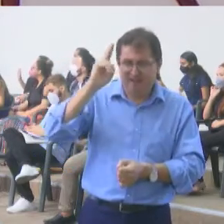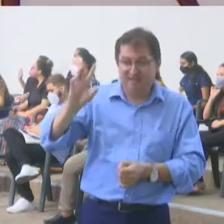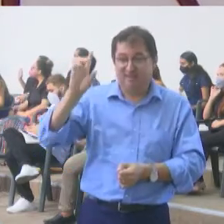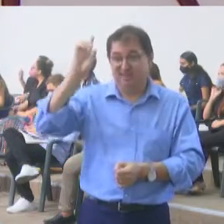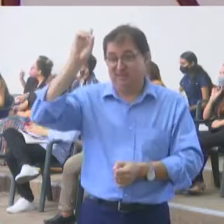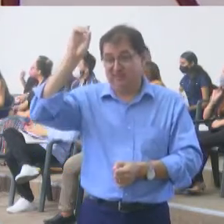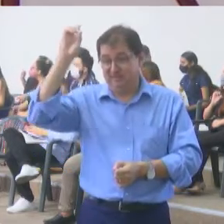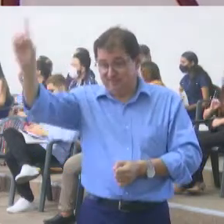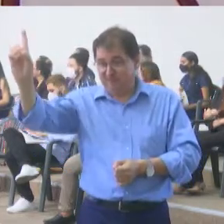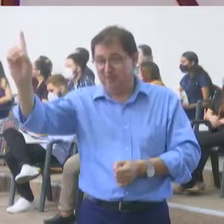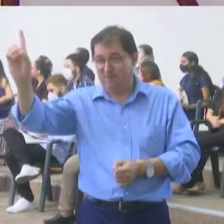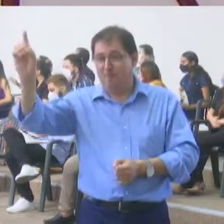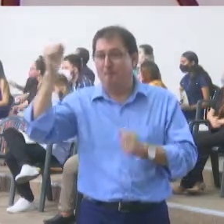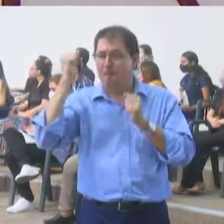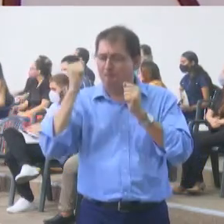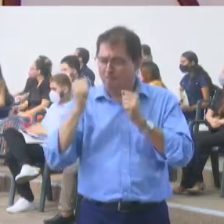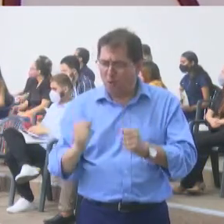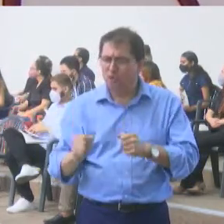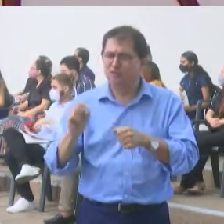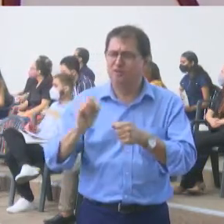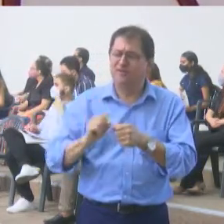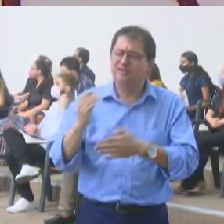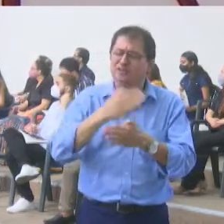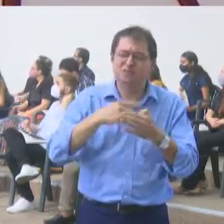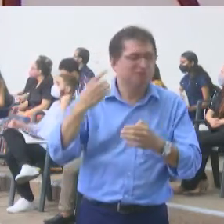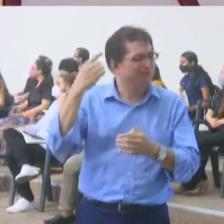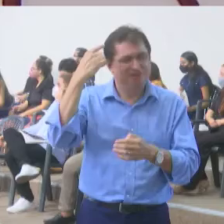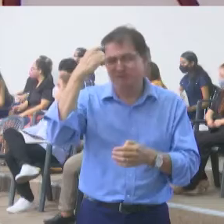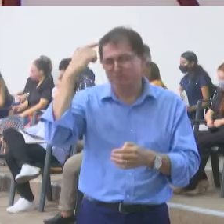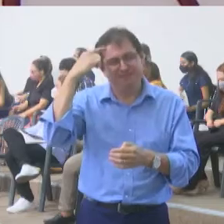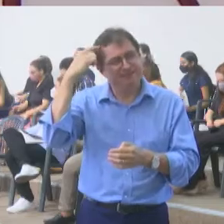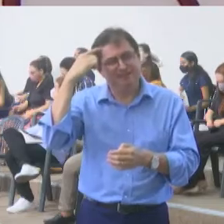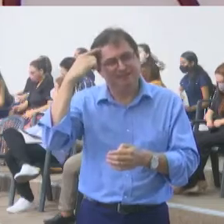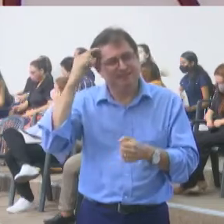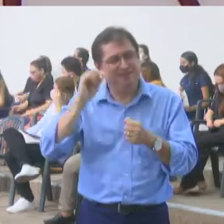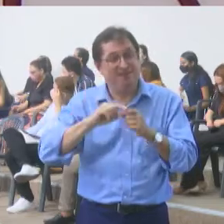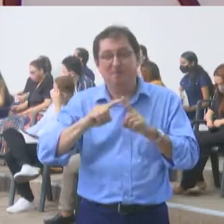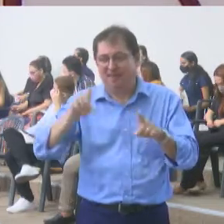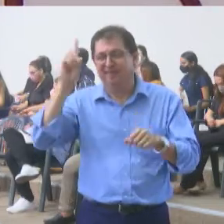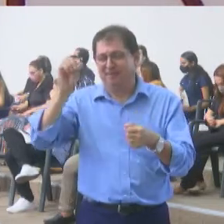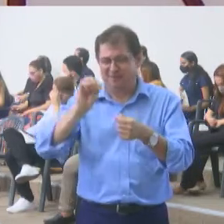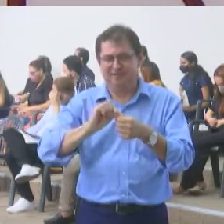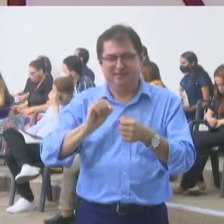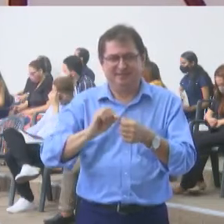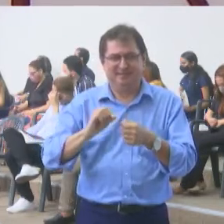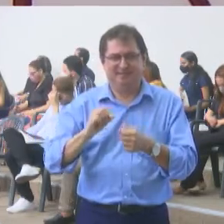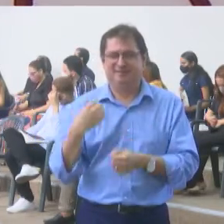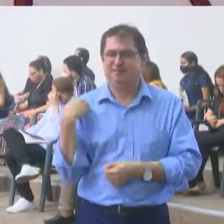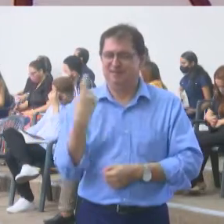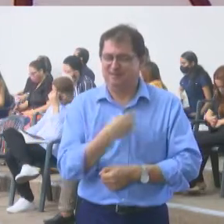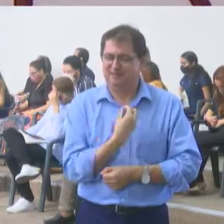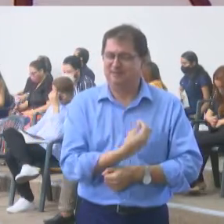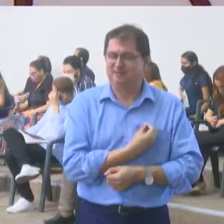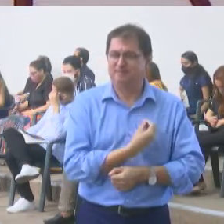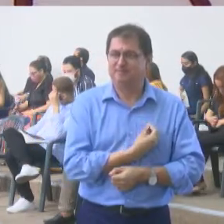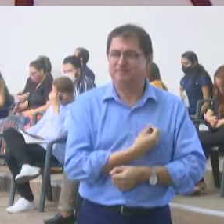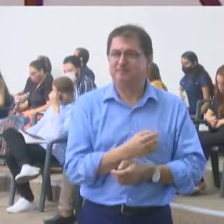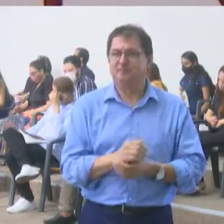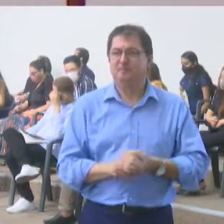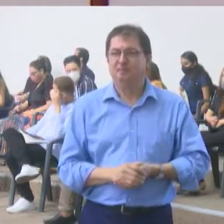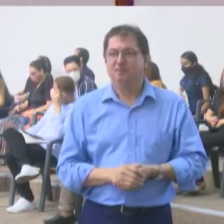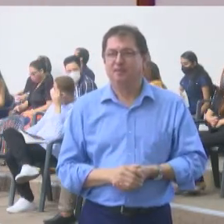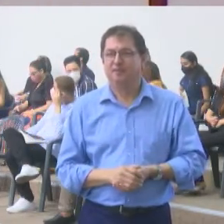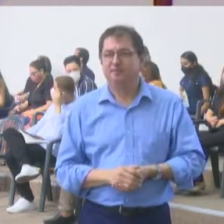capaz de fazer isso. Que coisa linda nós estamos vendo acontecer aqui nesse texto. Boaz, o interessante, ele nem